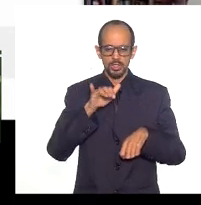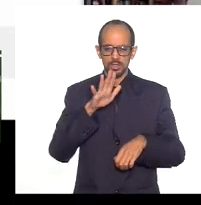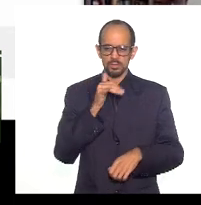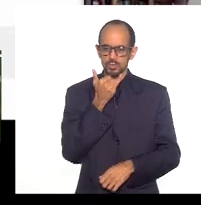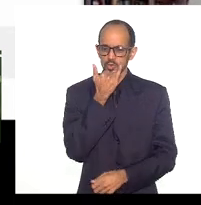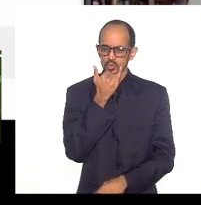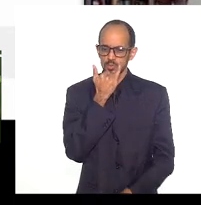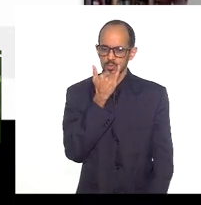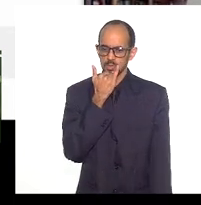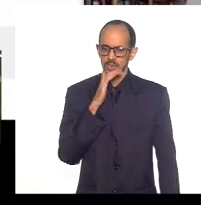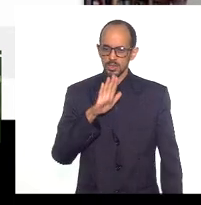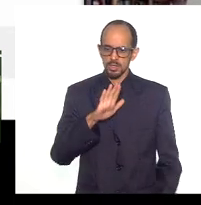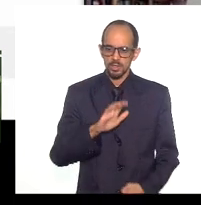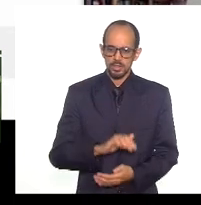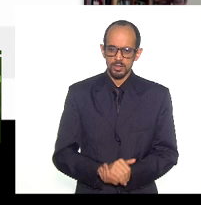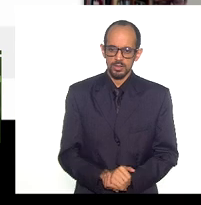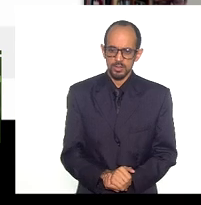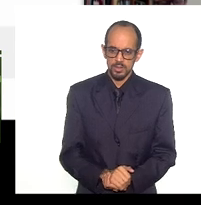presença na